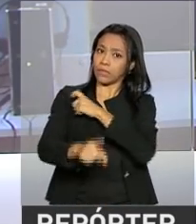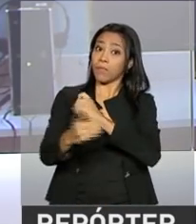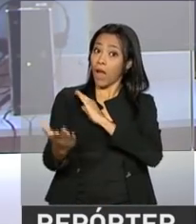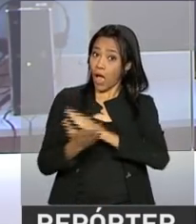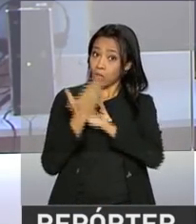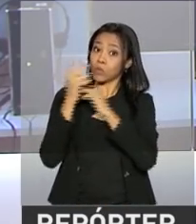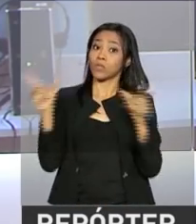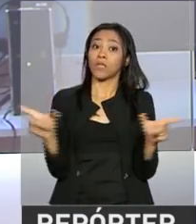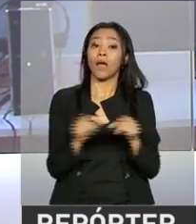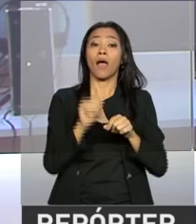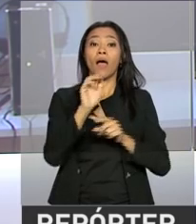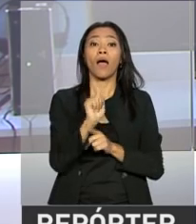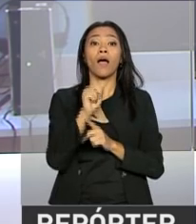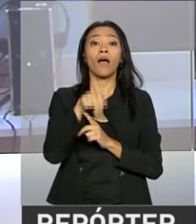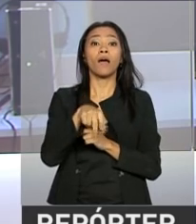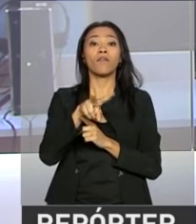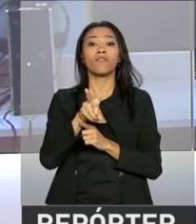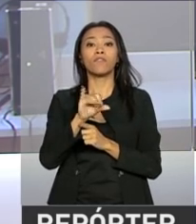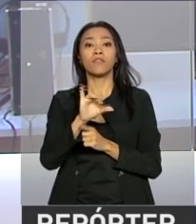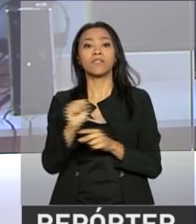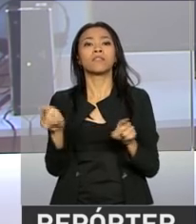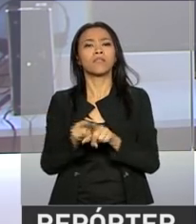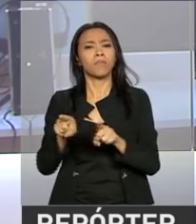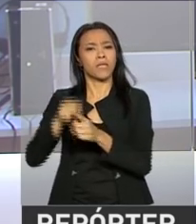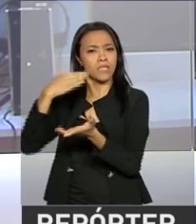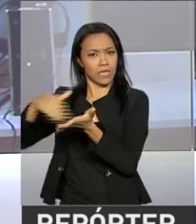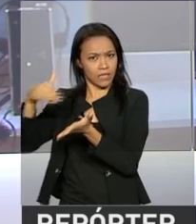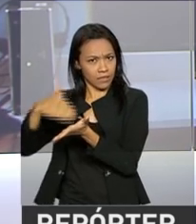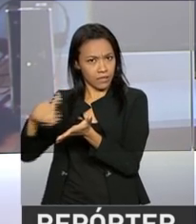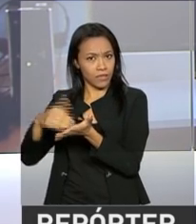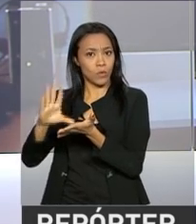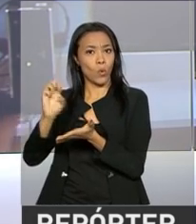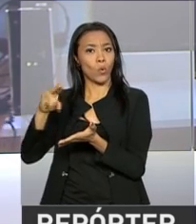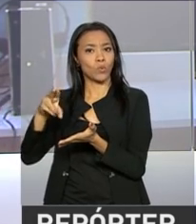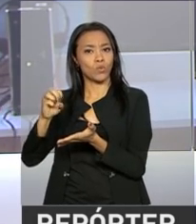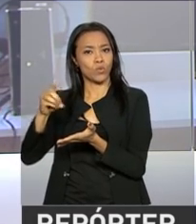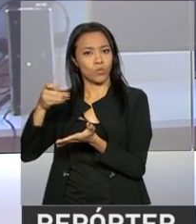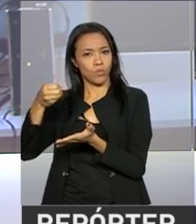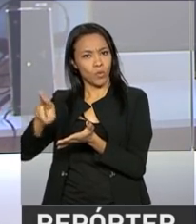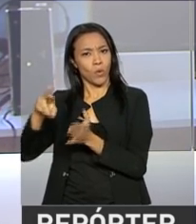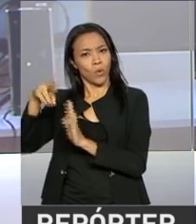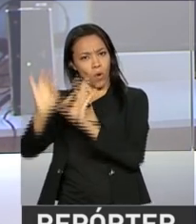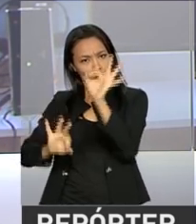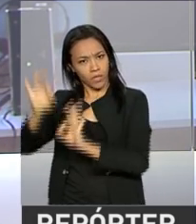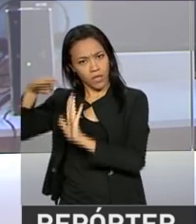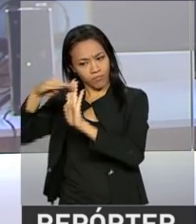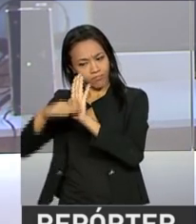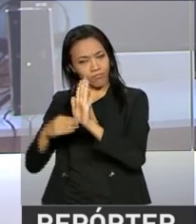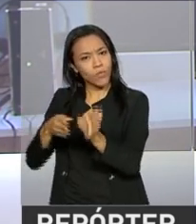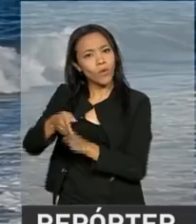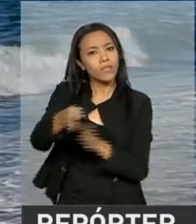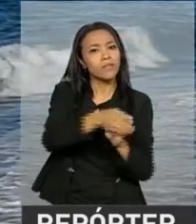Anvisa e a secretaria nacional do Consumidor prepararam um boletim com orientações